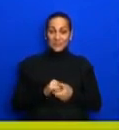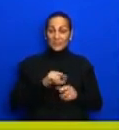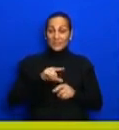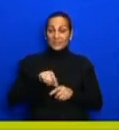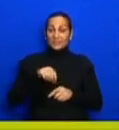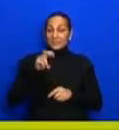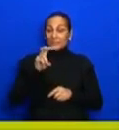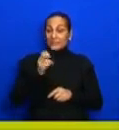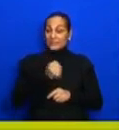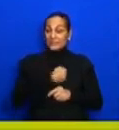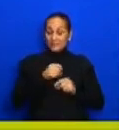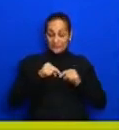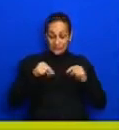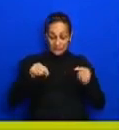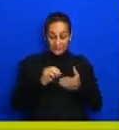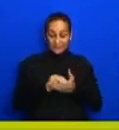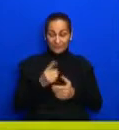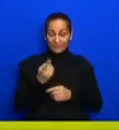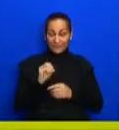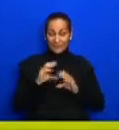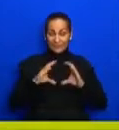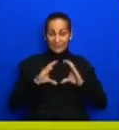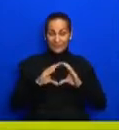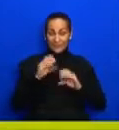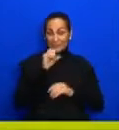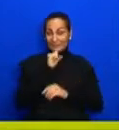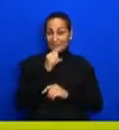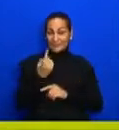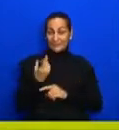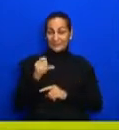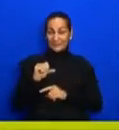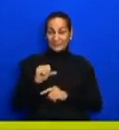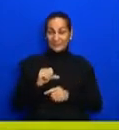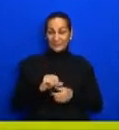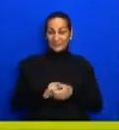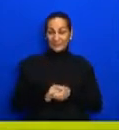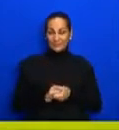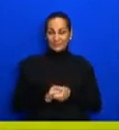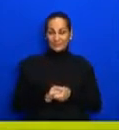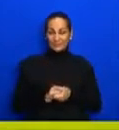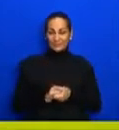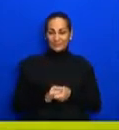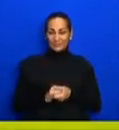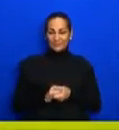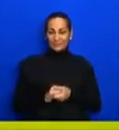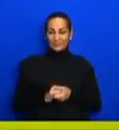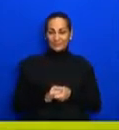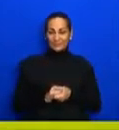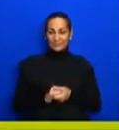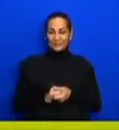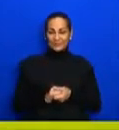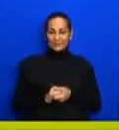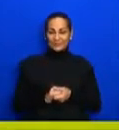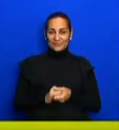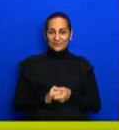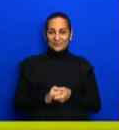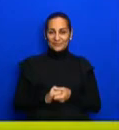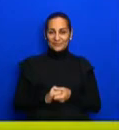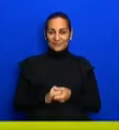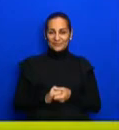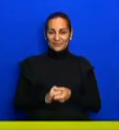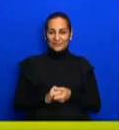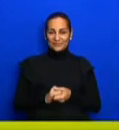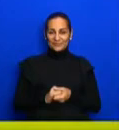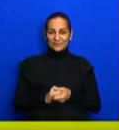Foram sorteados 5 números, faltam 10. Bola laranja 19. Laranja número 19.